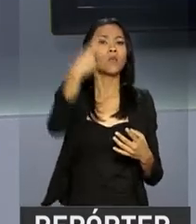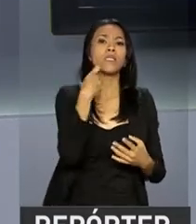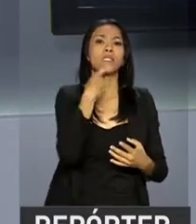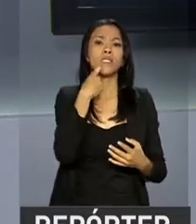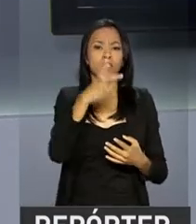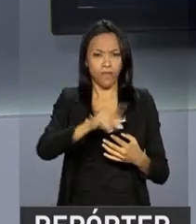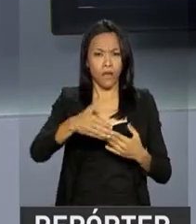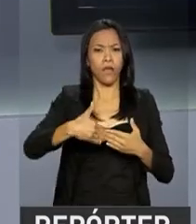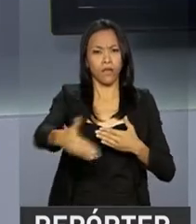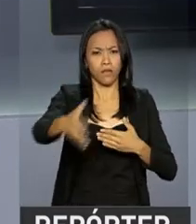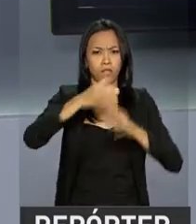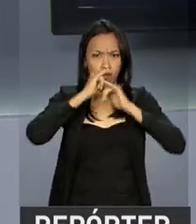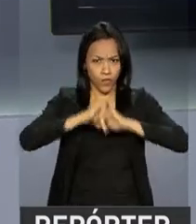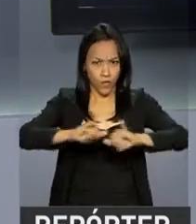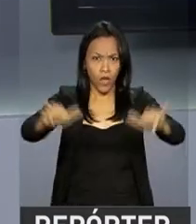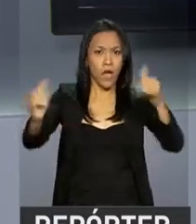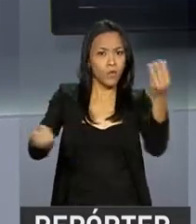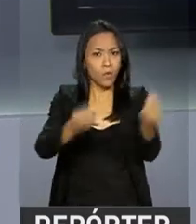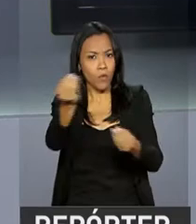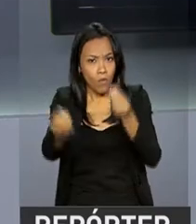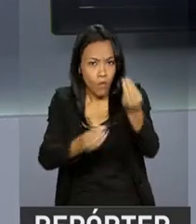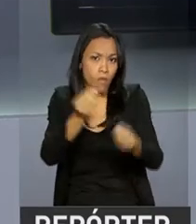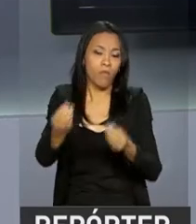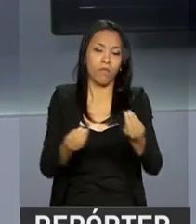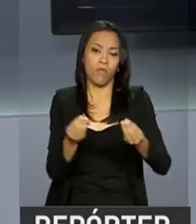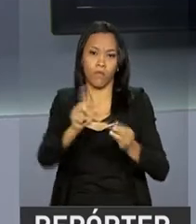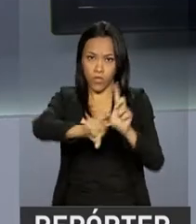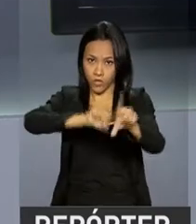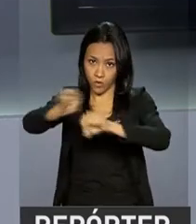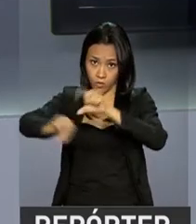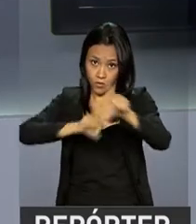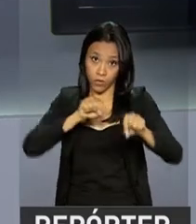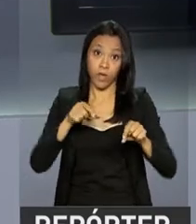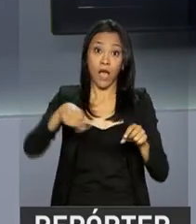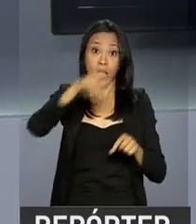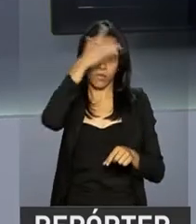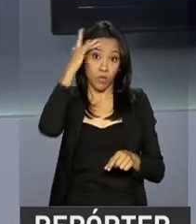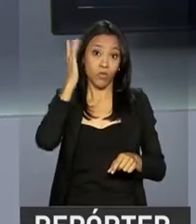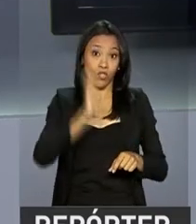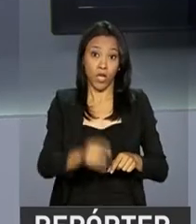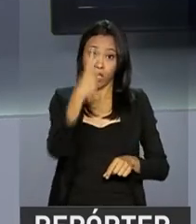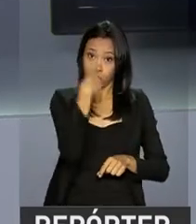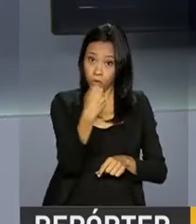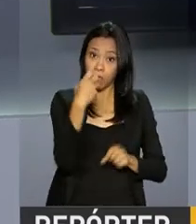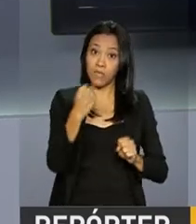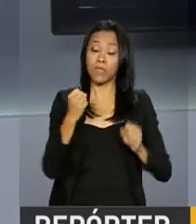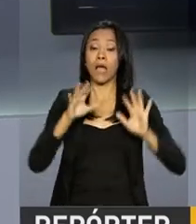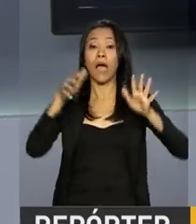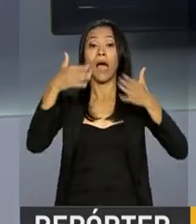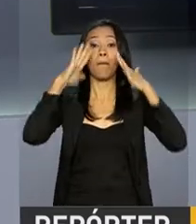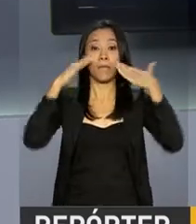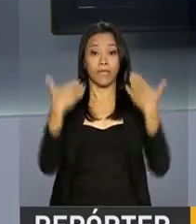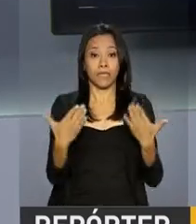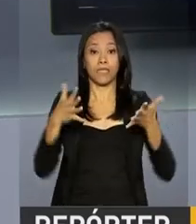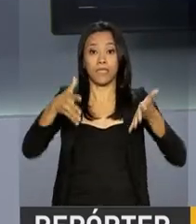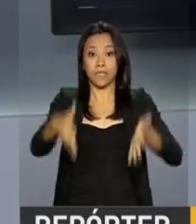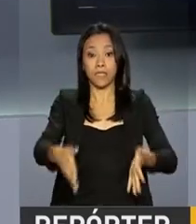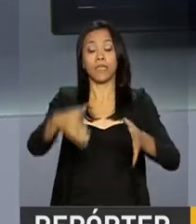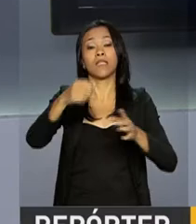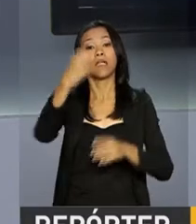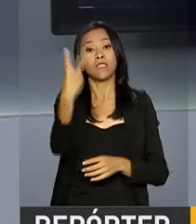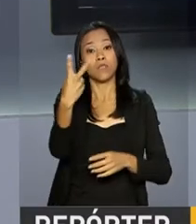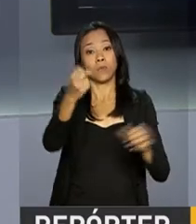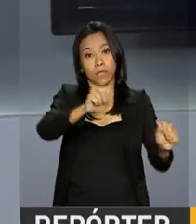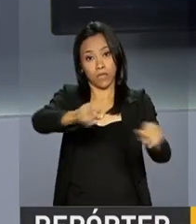de profissionais por vagas e municípios os escolhidos devem se apresentar na segunda semana de janeiro nos locais em que vão exercer